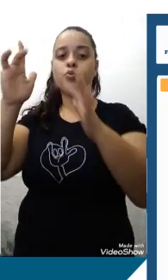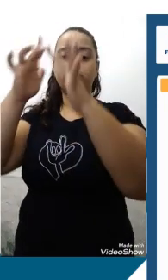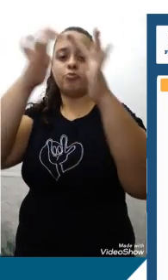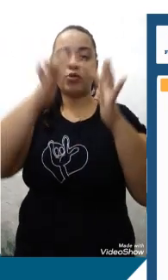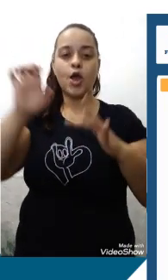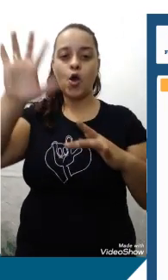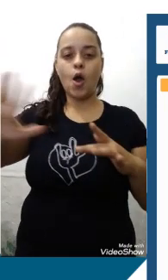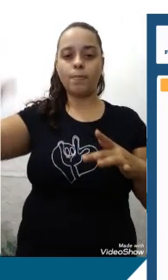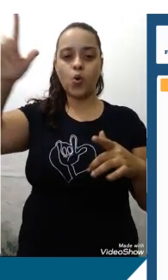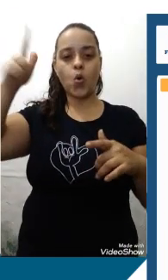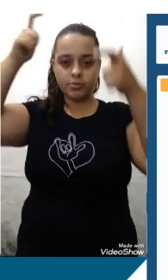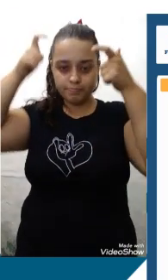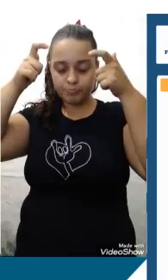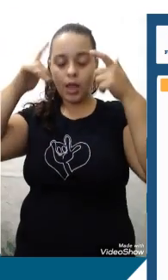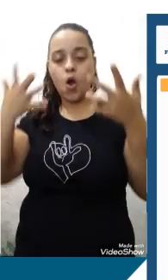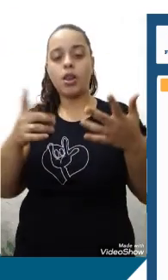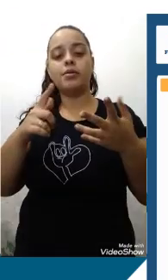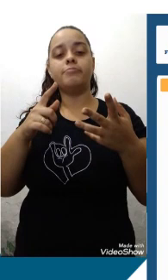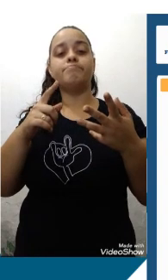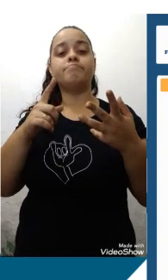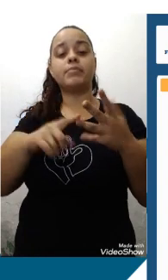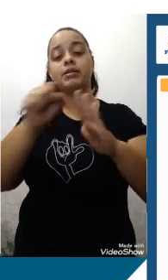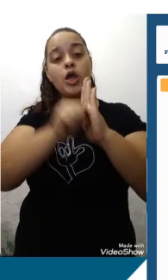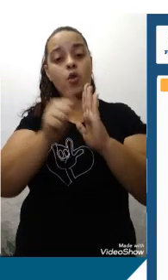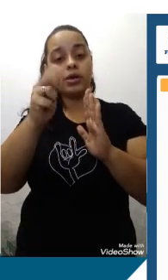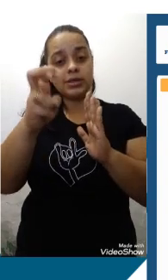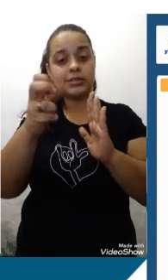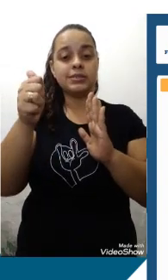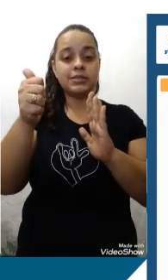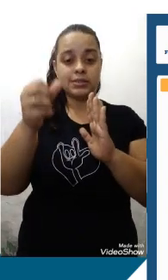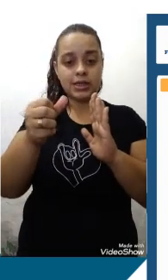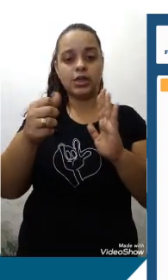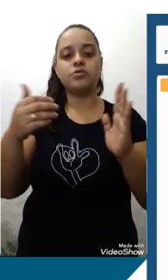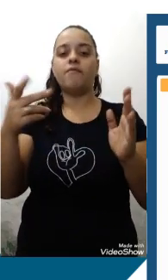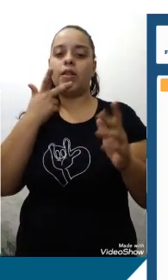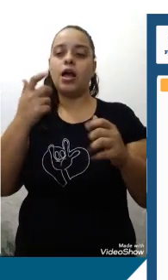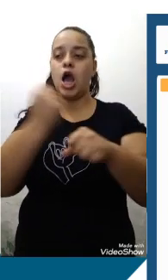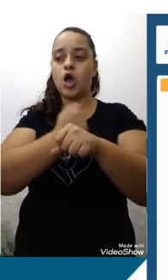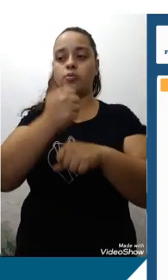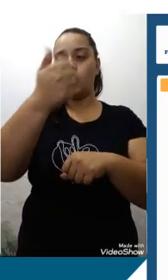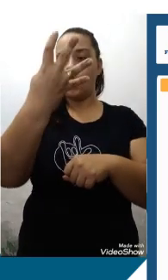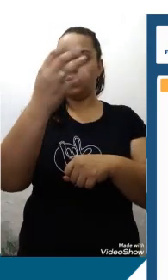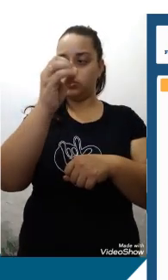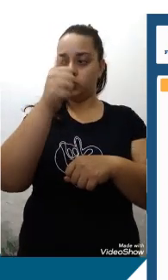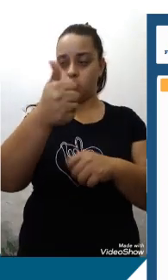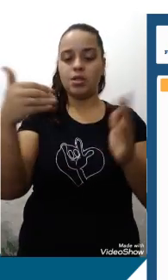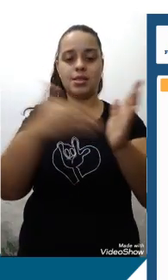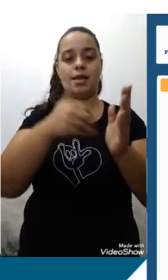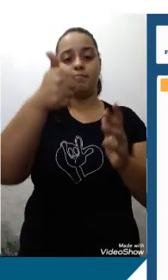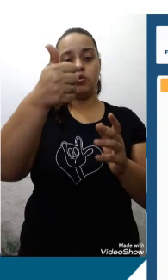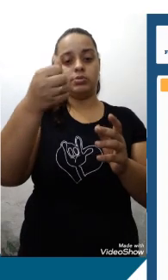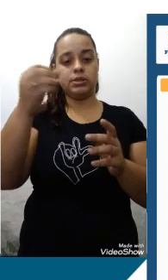gente só precisa destacar que quando a gente fala dos séculos XV e XVI, a gente está falando do intervalo dos anos 1401 a 1600, período em